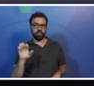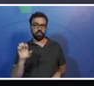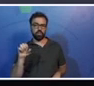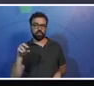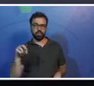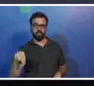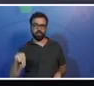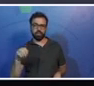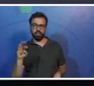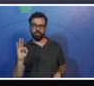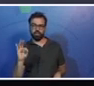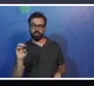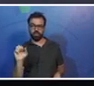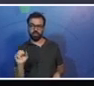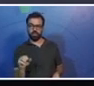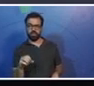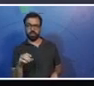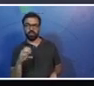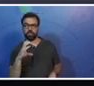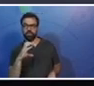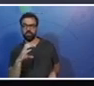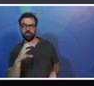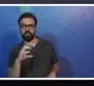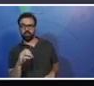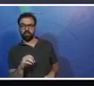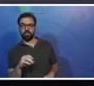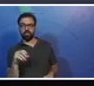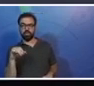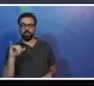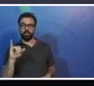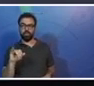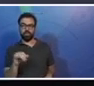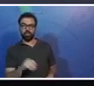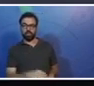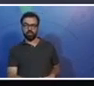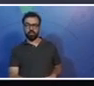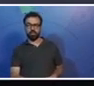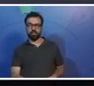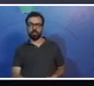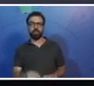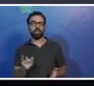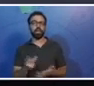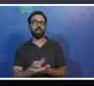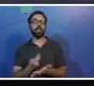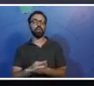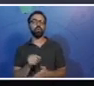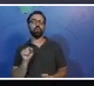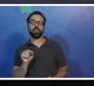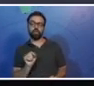Qual alternativa que vocês acham que não está grafada corretamente?